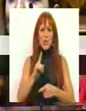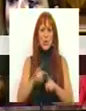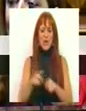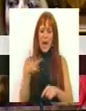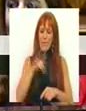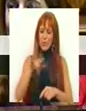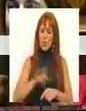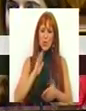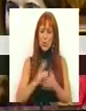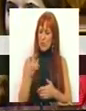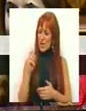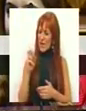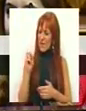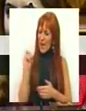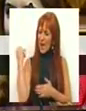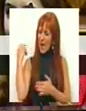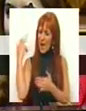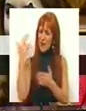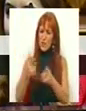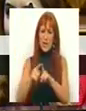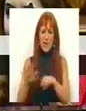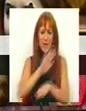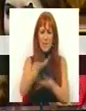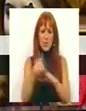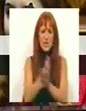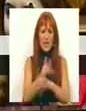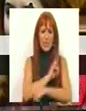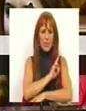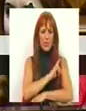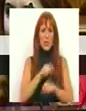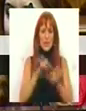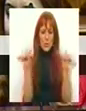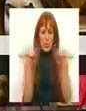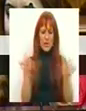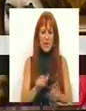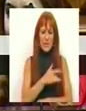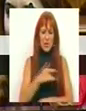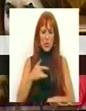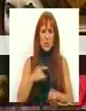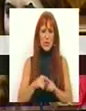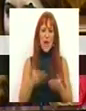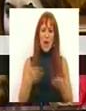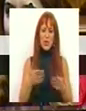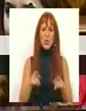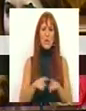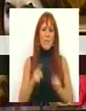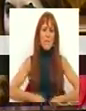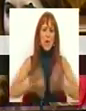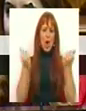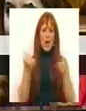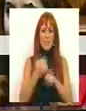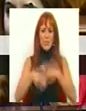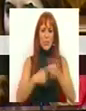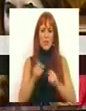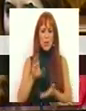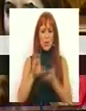em Portugal, nos últimos 30 anos, a participação do setor privado no sistema de saúde contribuiu para a melhoria da